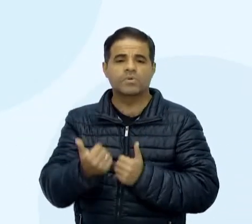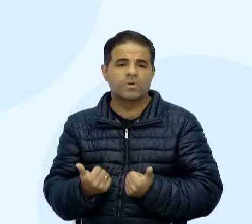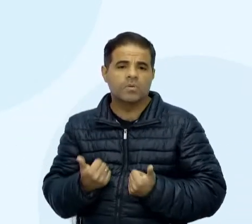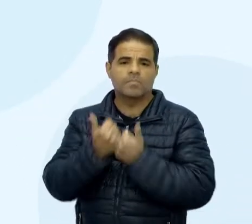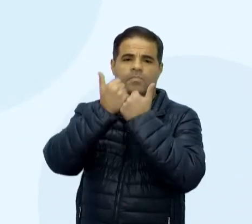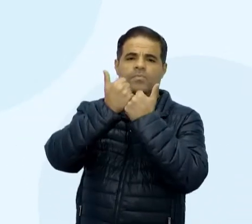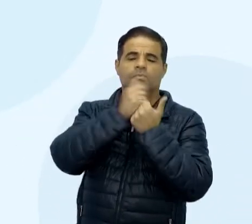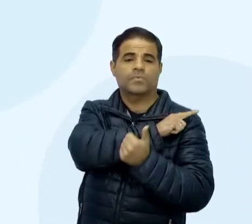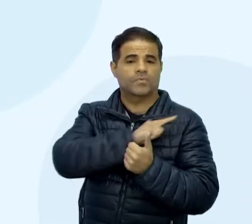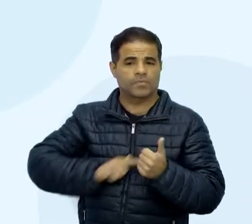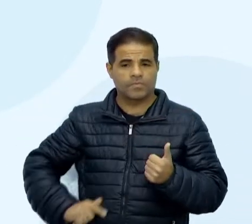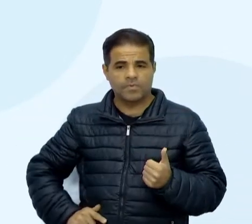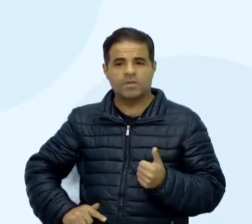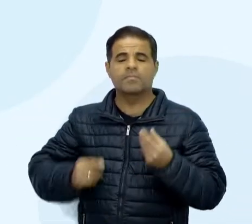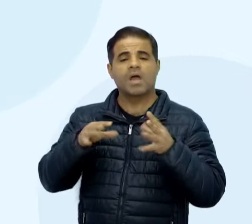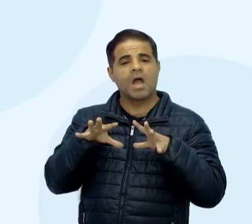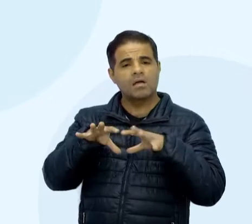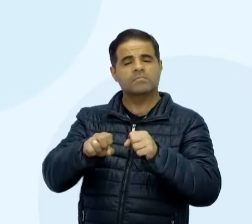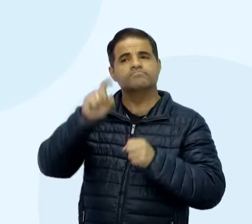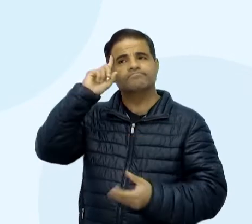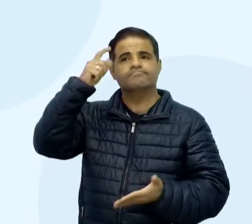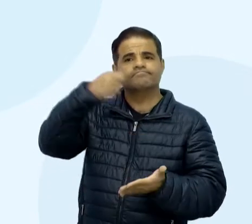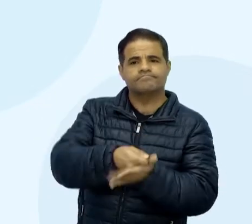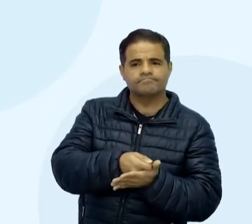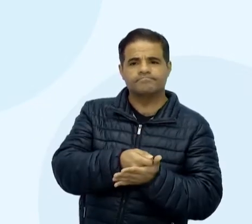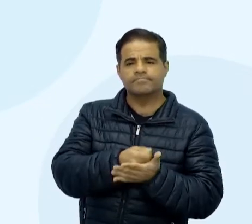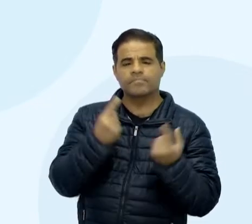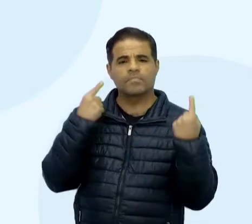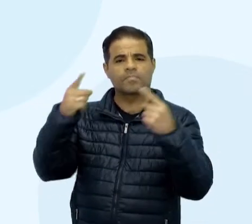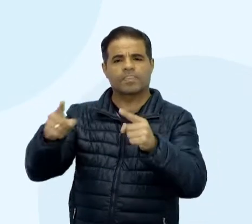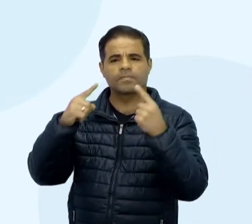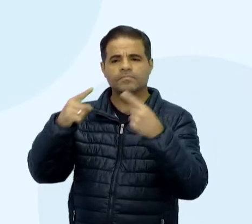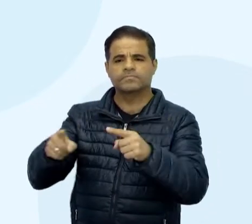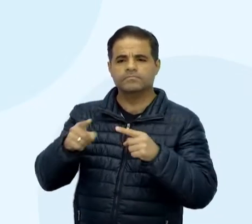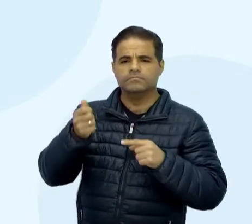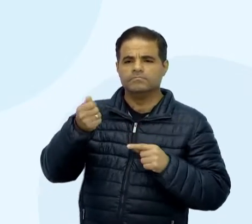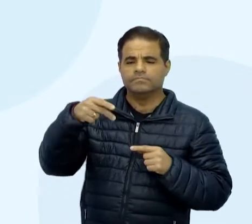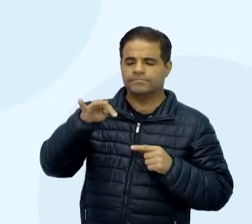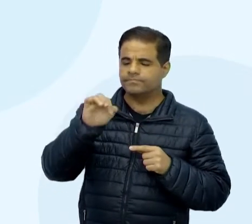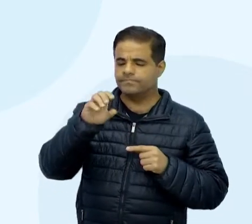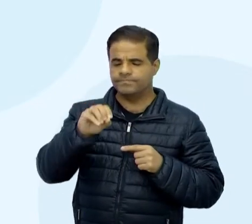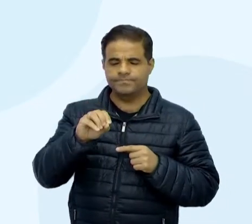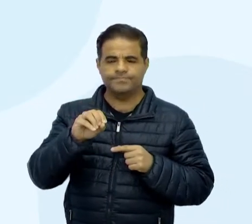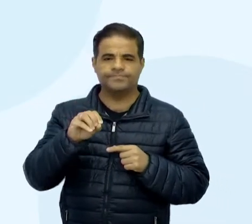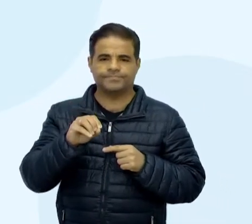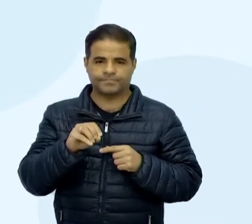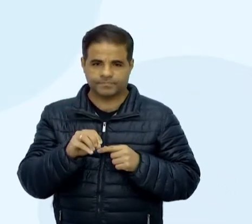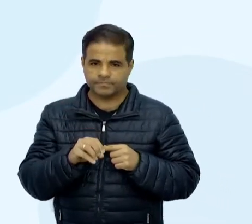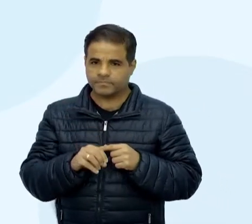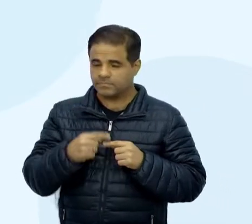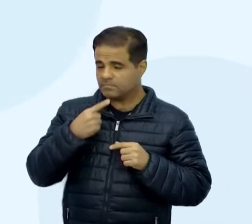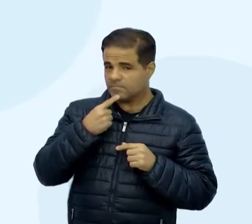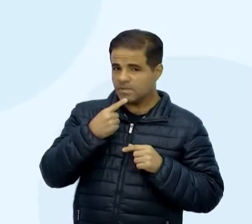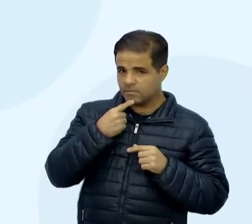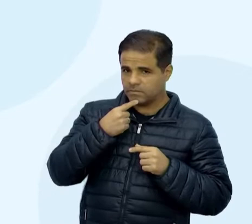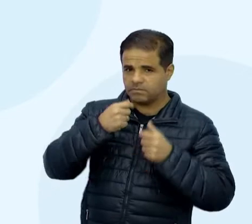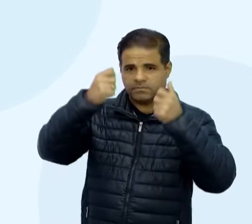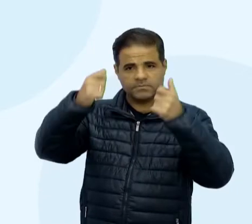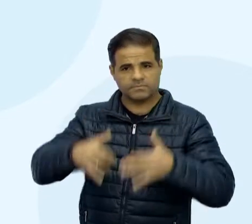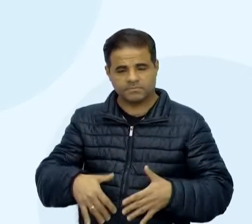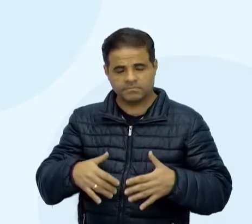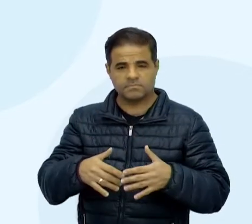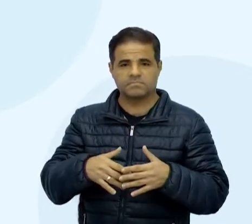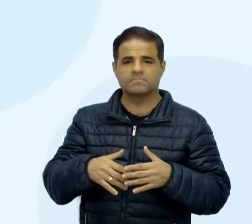do governo para tomar medidas contra Antônio Conselheiro. Eles diziam que o Antônio Conselheiro